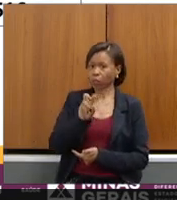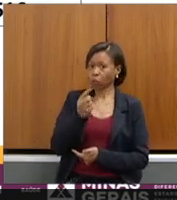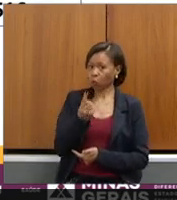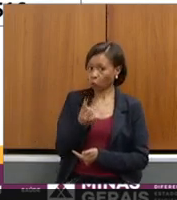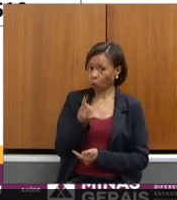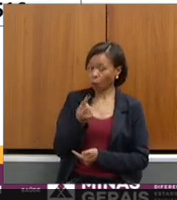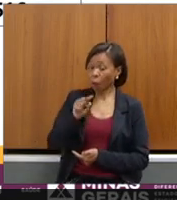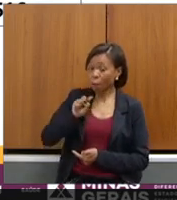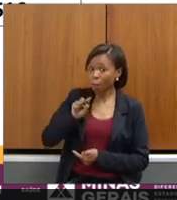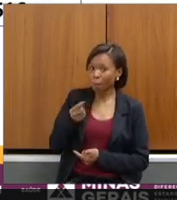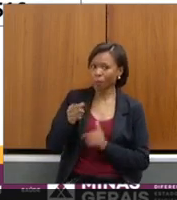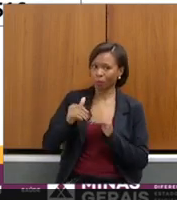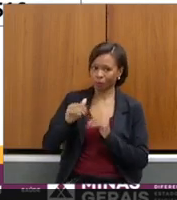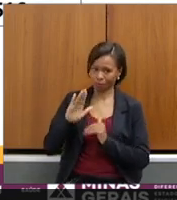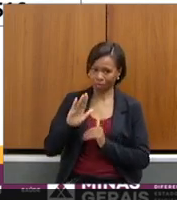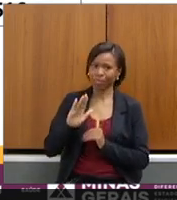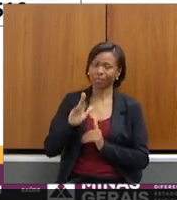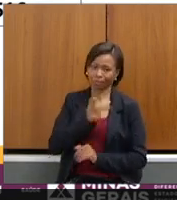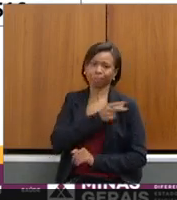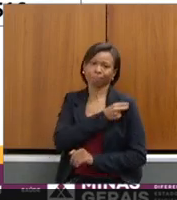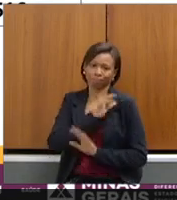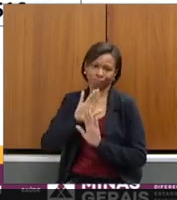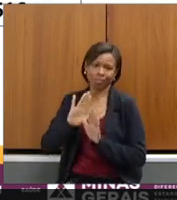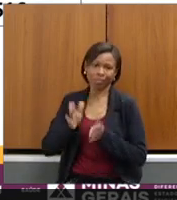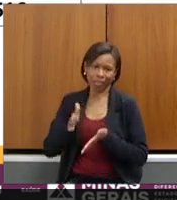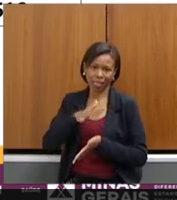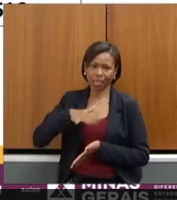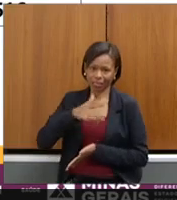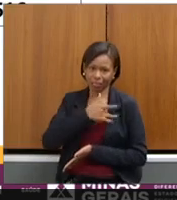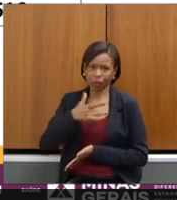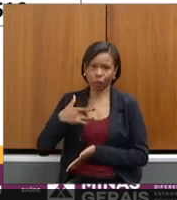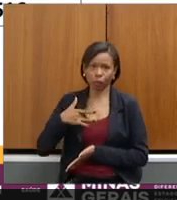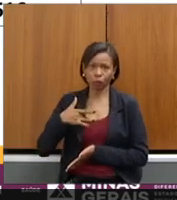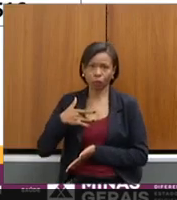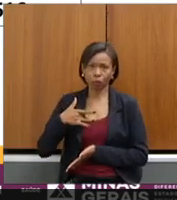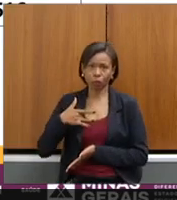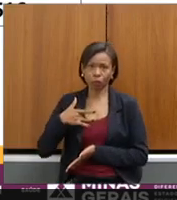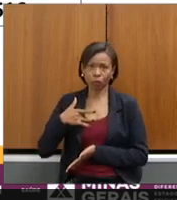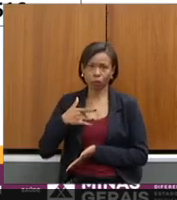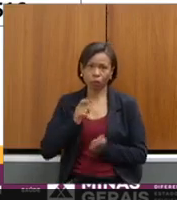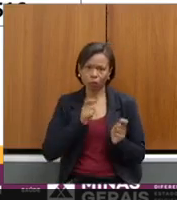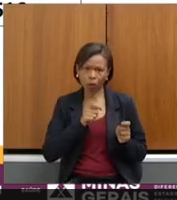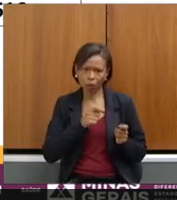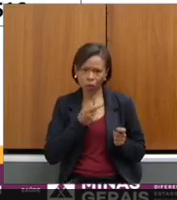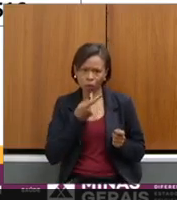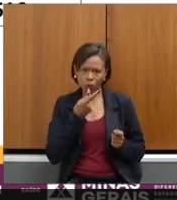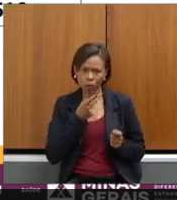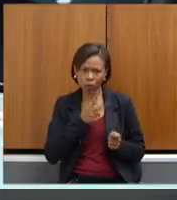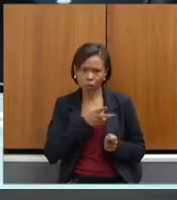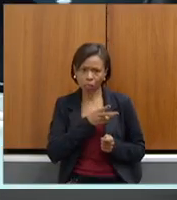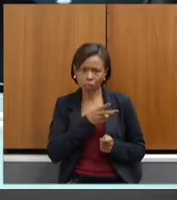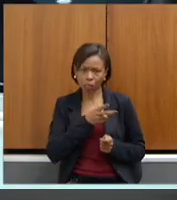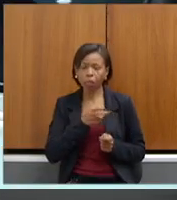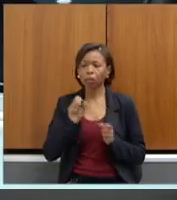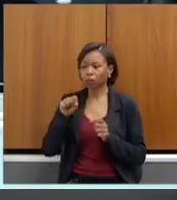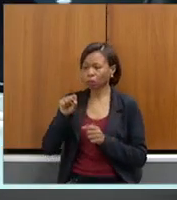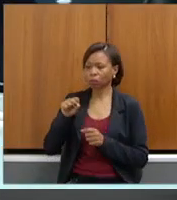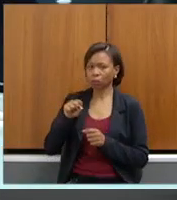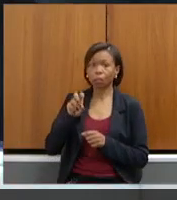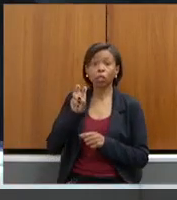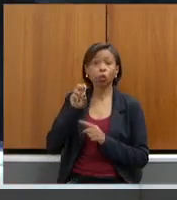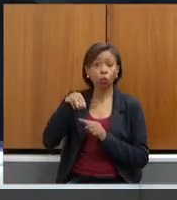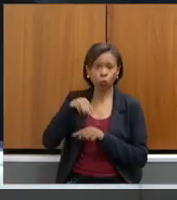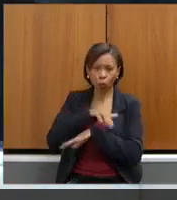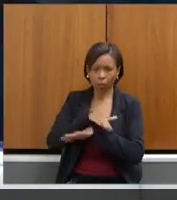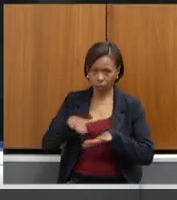a1599 dose nós já temos registrados pode pode continuar por dentro Ah sim Claro mais